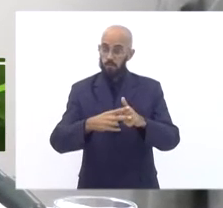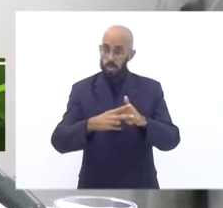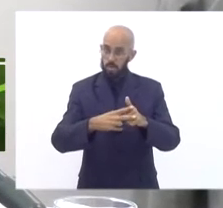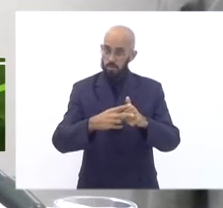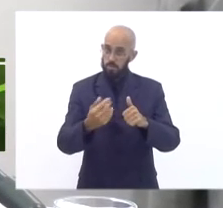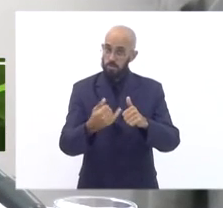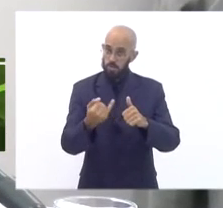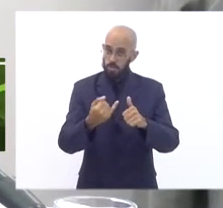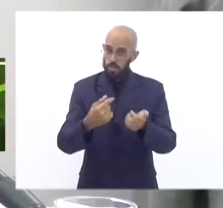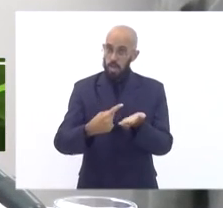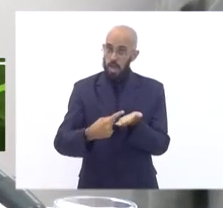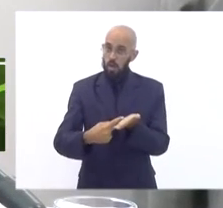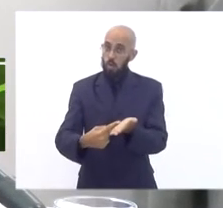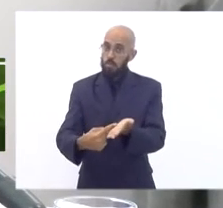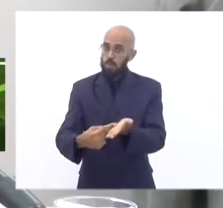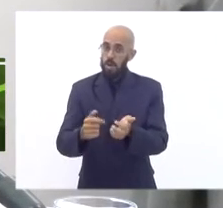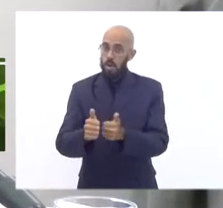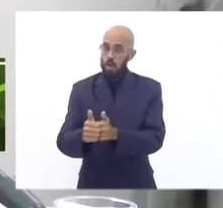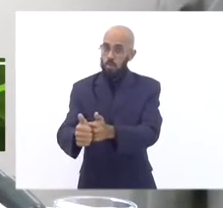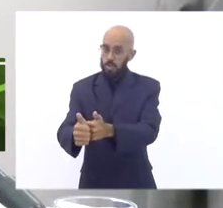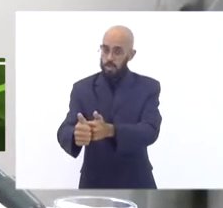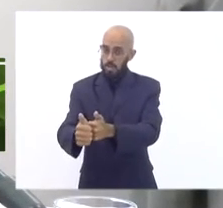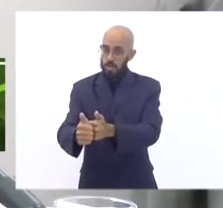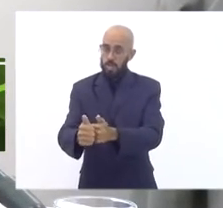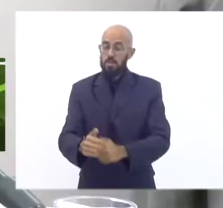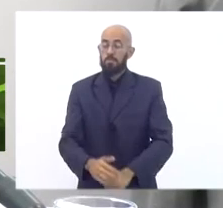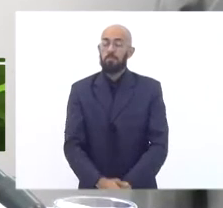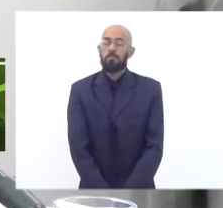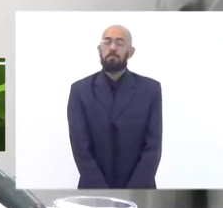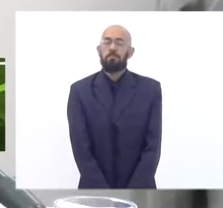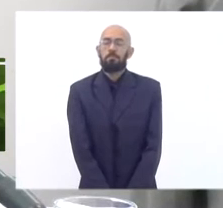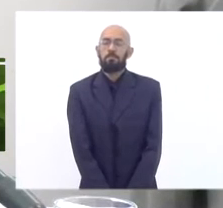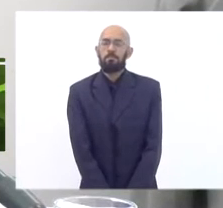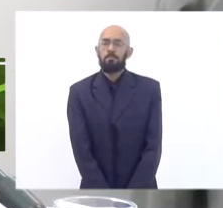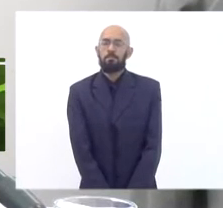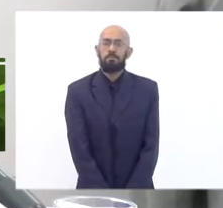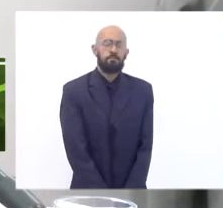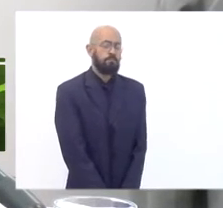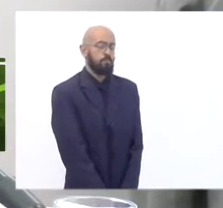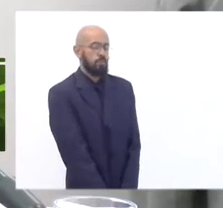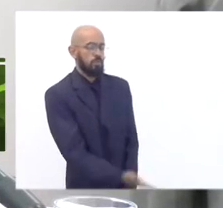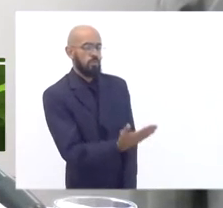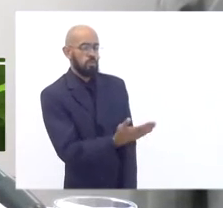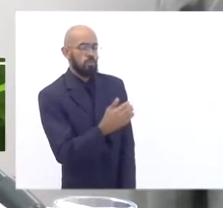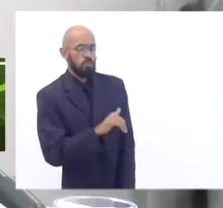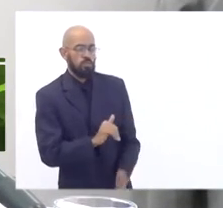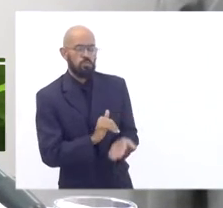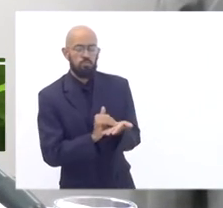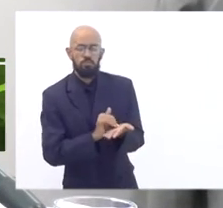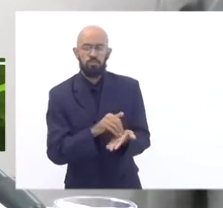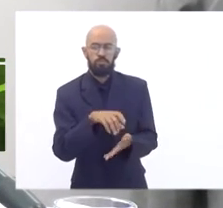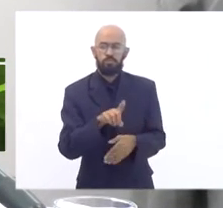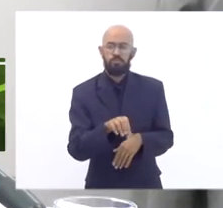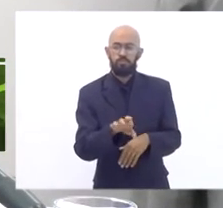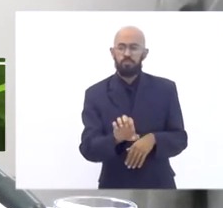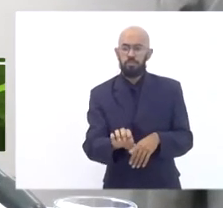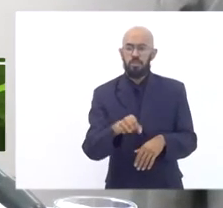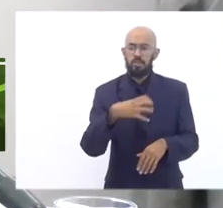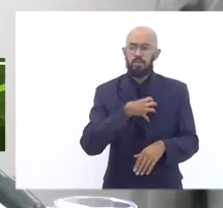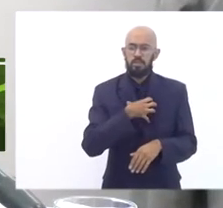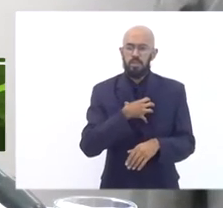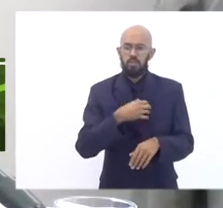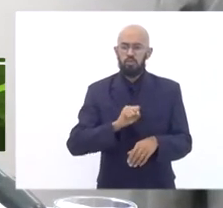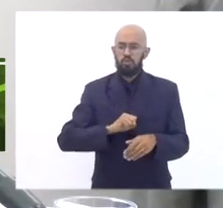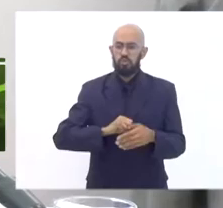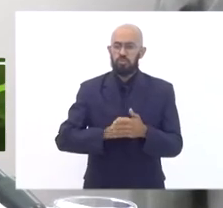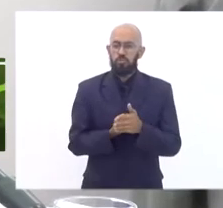André Luiz, por seu turno, afirma que em relação a esta pauta ele se sente impedido, em função do